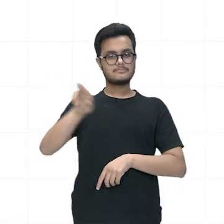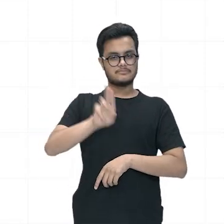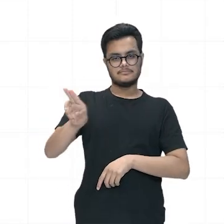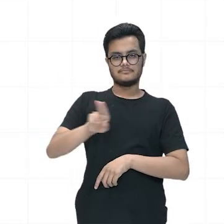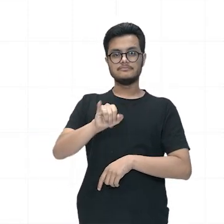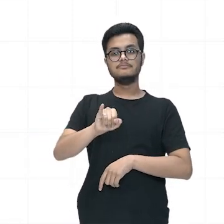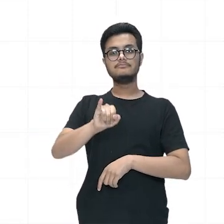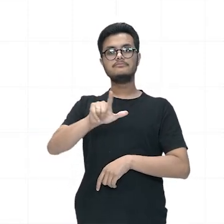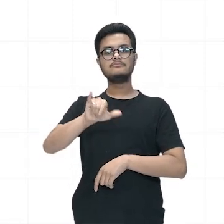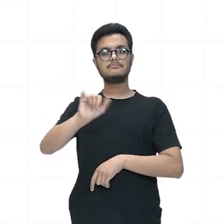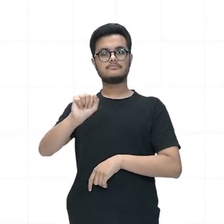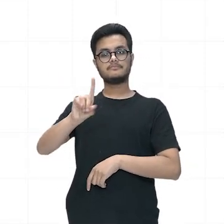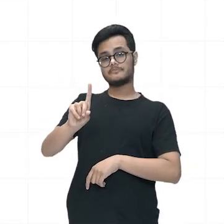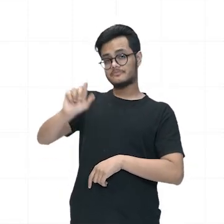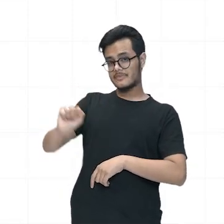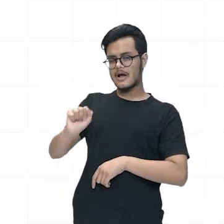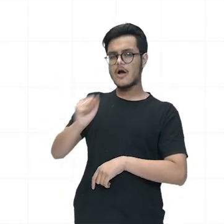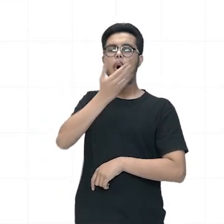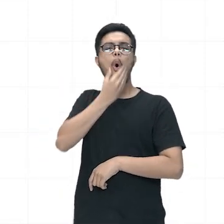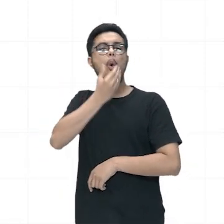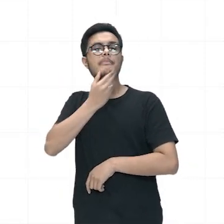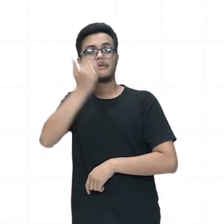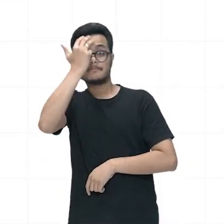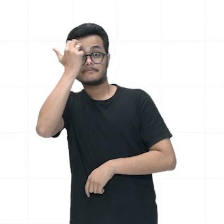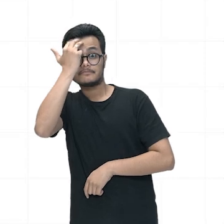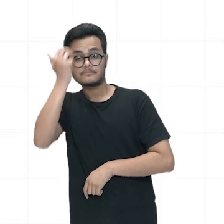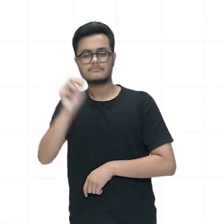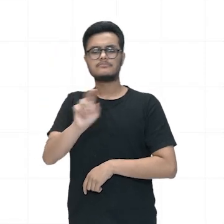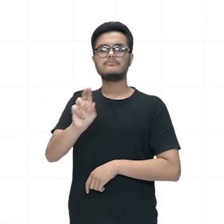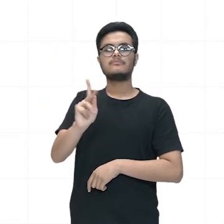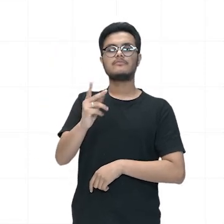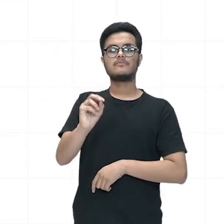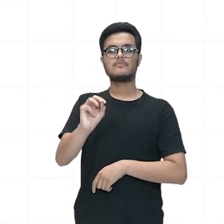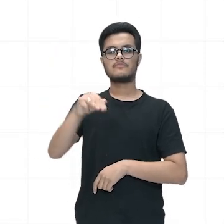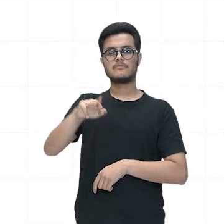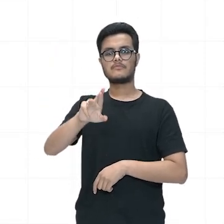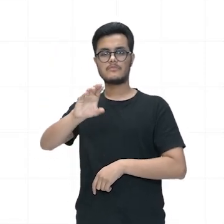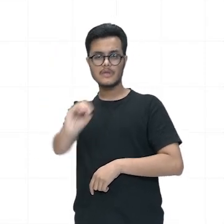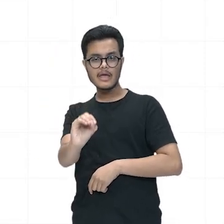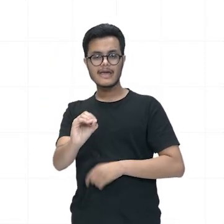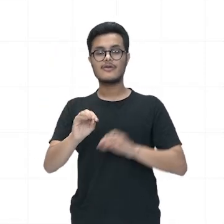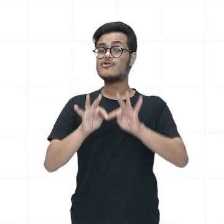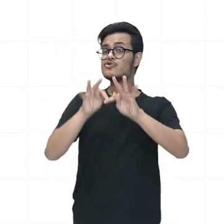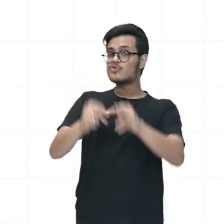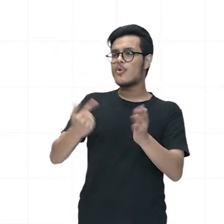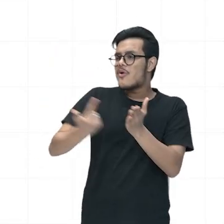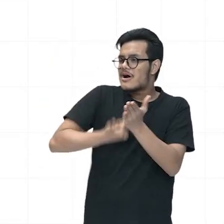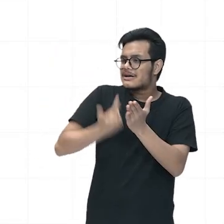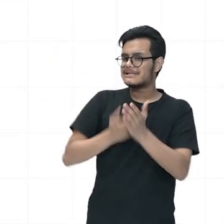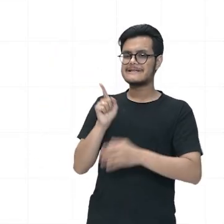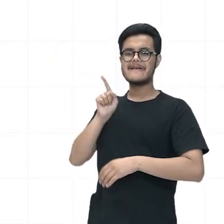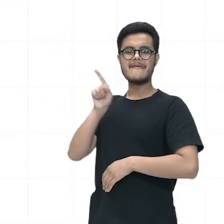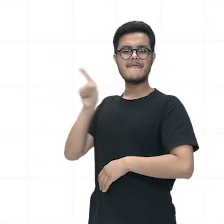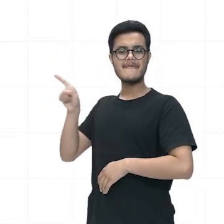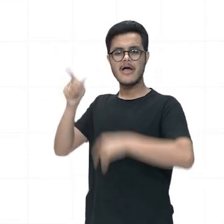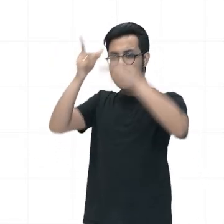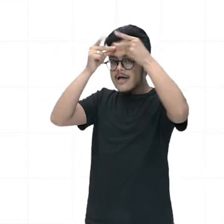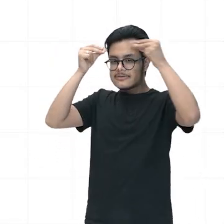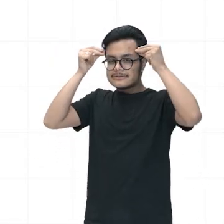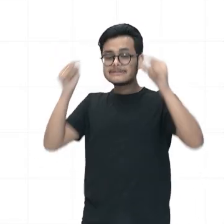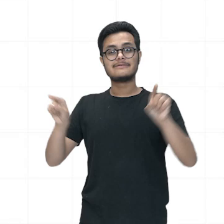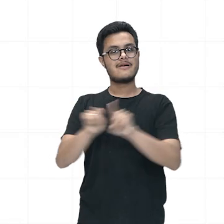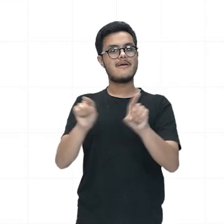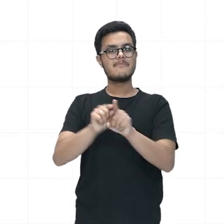tá? Que foi escrita, então, por Homero. A Odisseia também está lá, olha só, né? A gente foi escrito também por